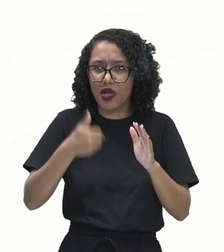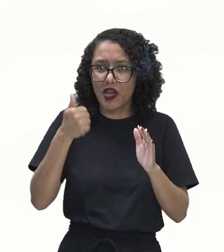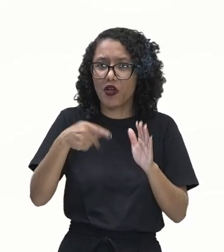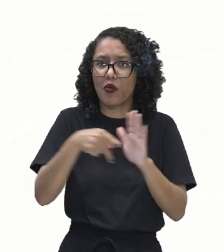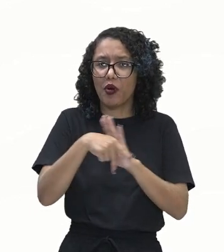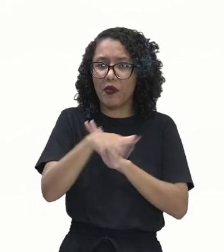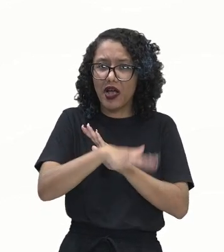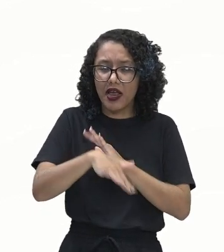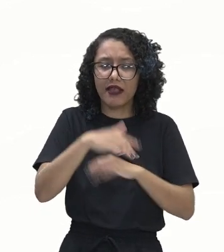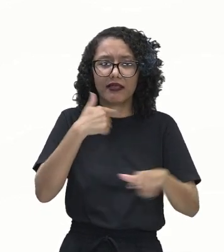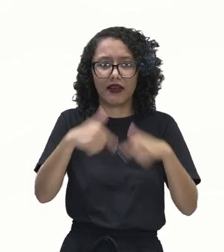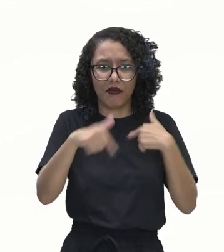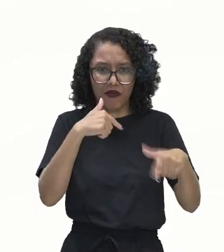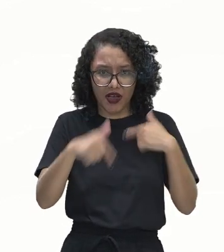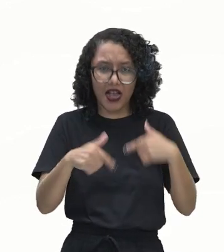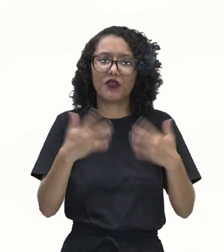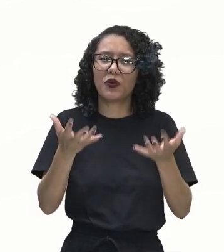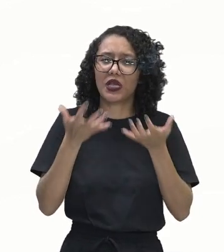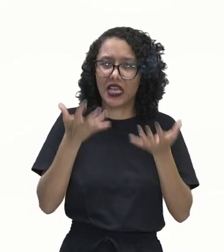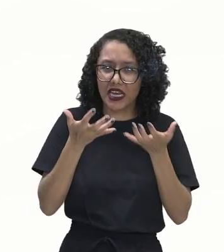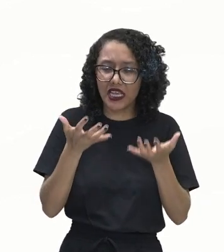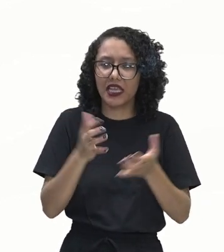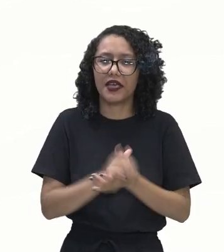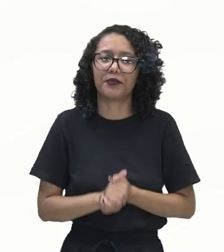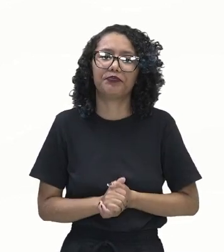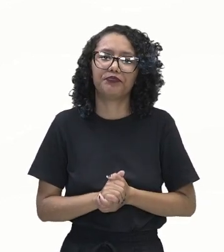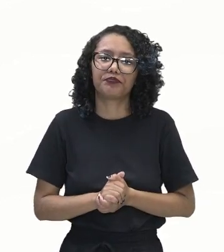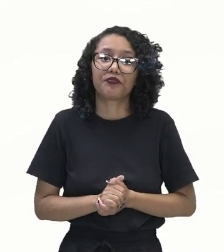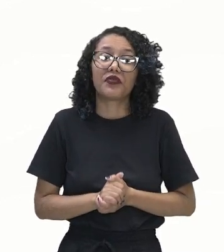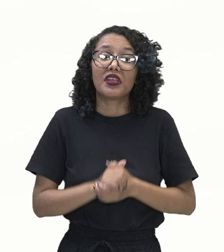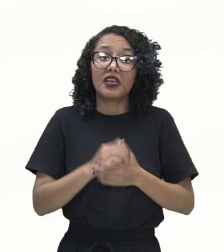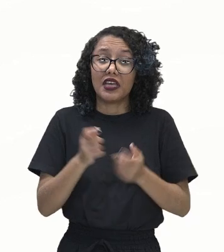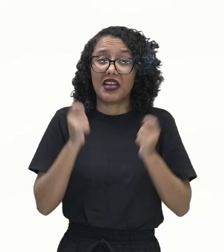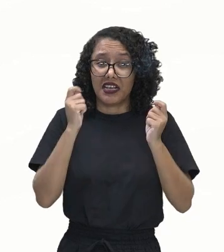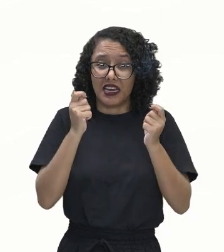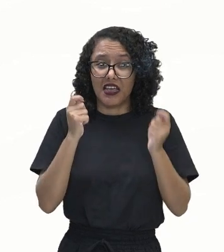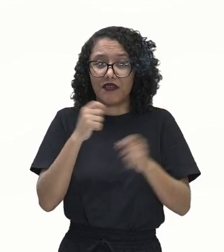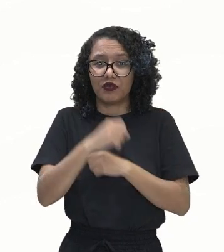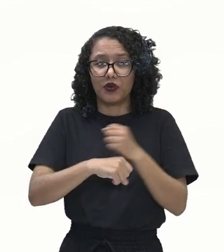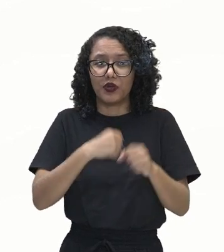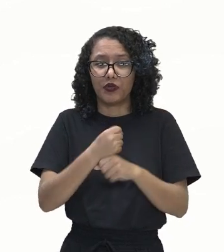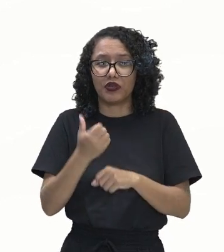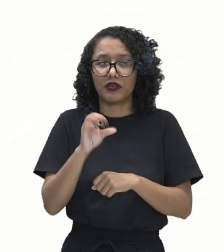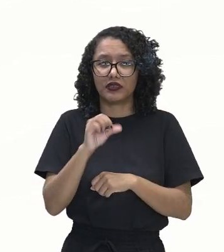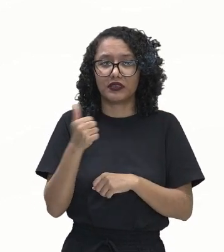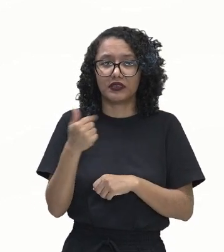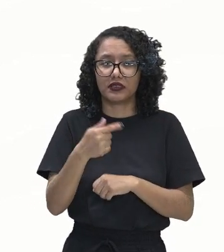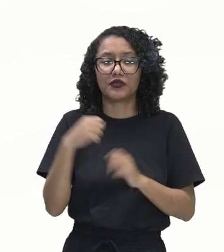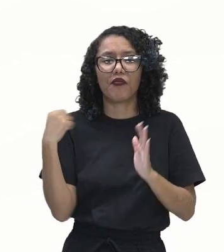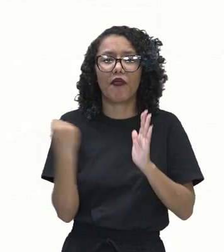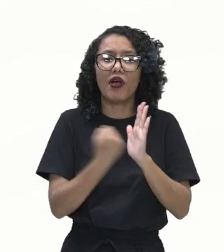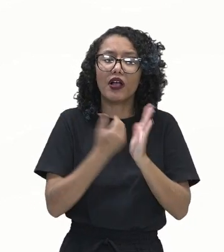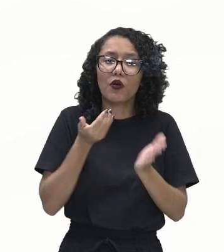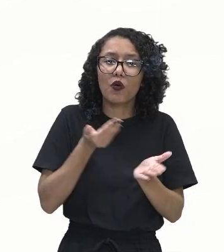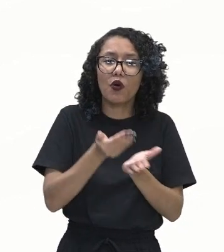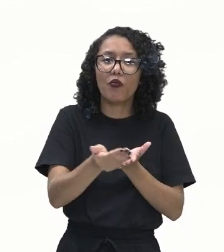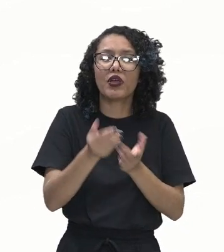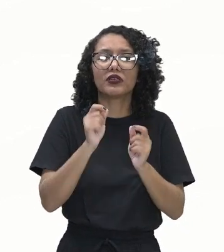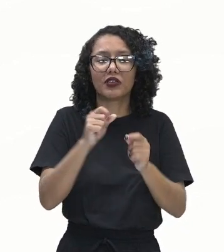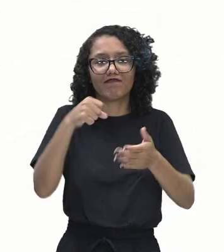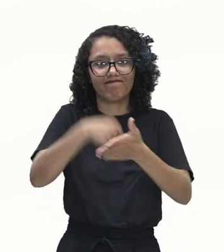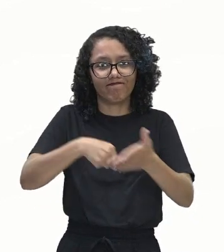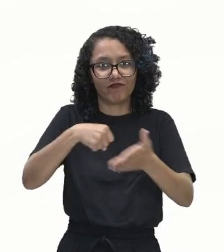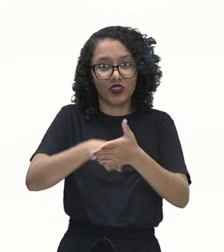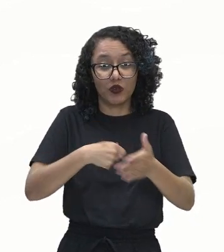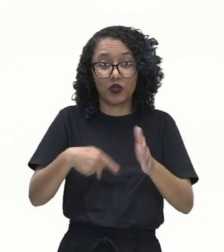trabalho. As greves gerais de 1917, por exemplo, elas marcam o início da luta